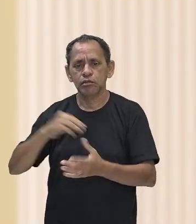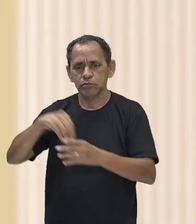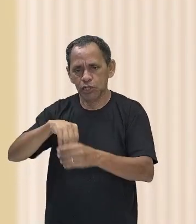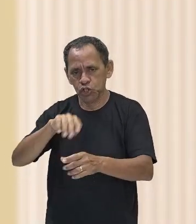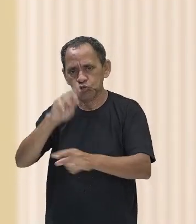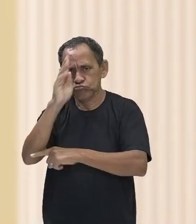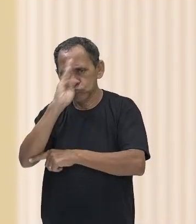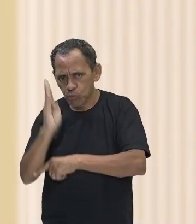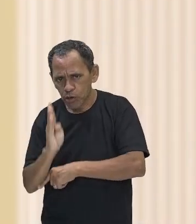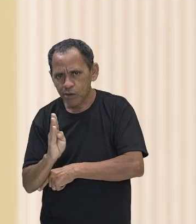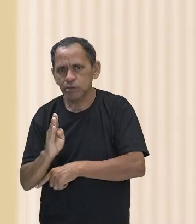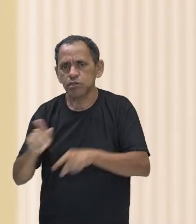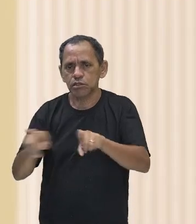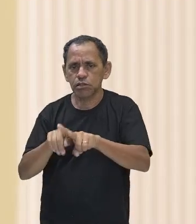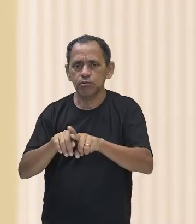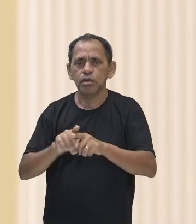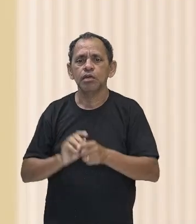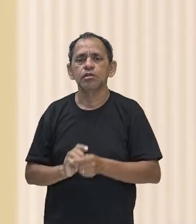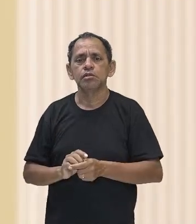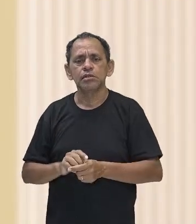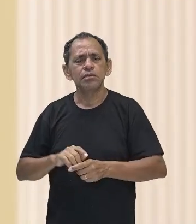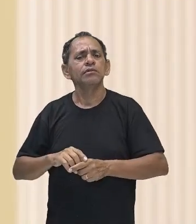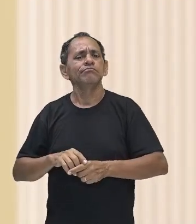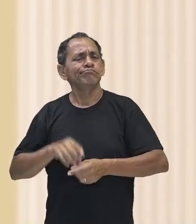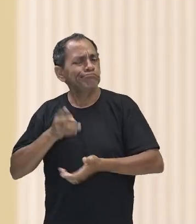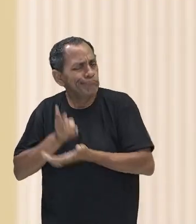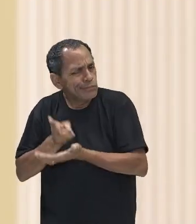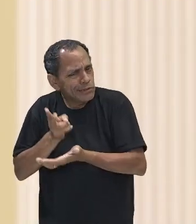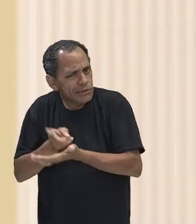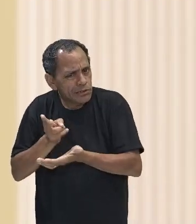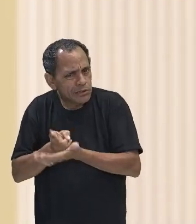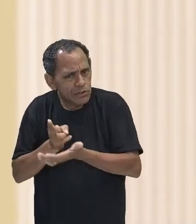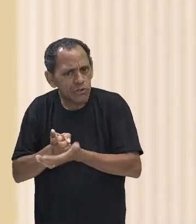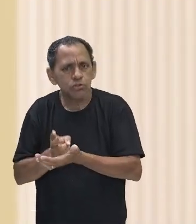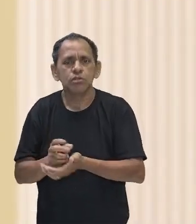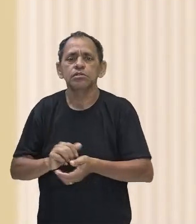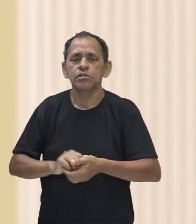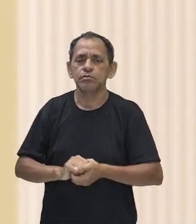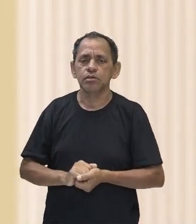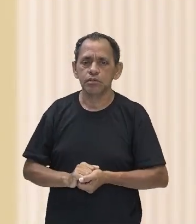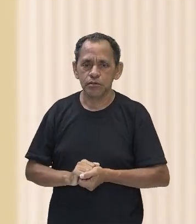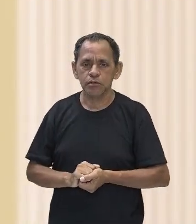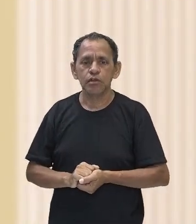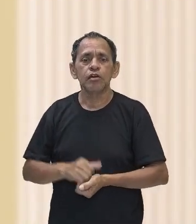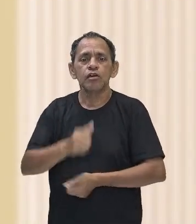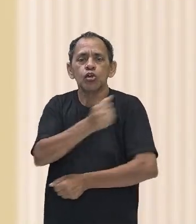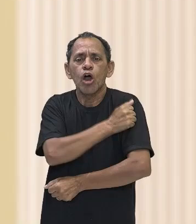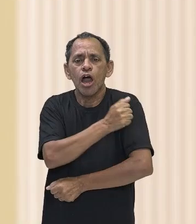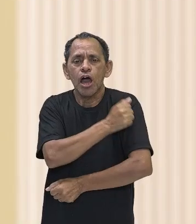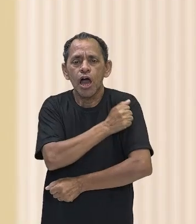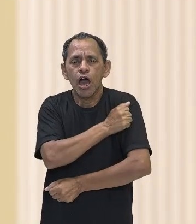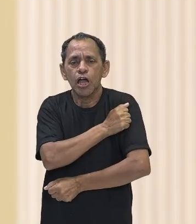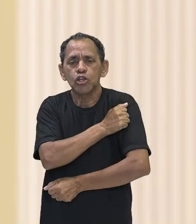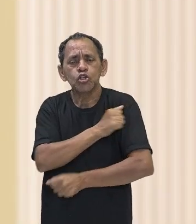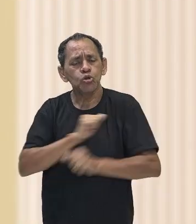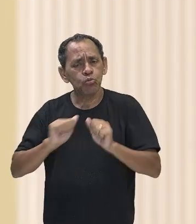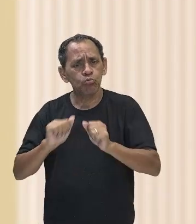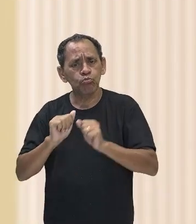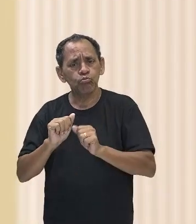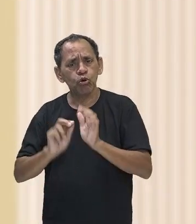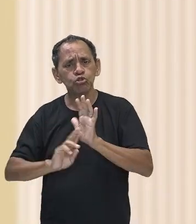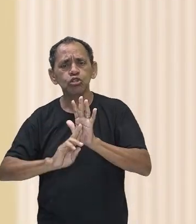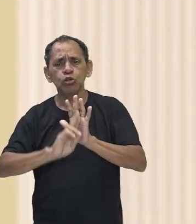que estão ali sempre fiscalizando e tentando fazer com que, né, os alunos possam ser representados aí